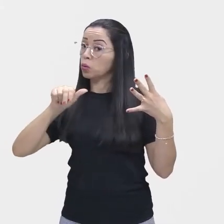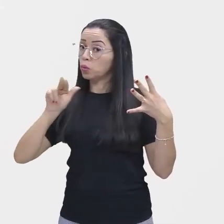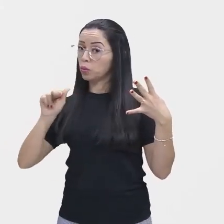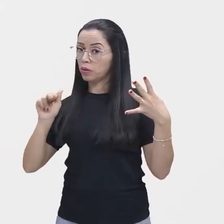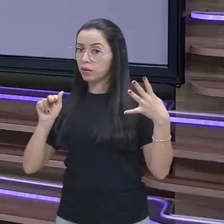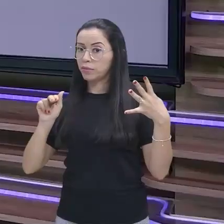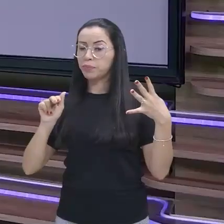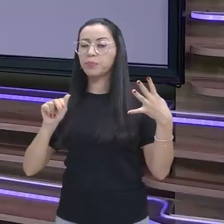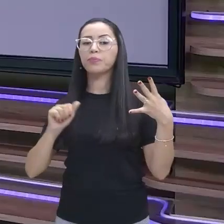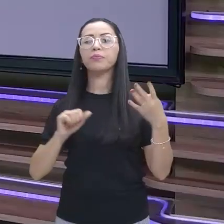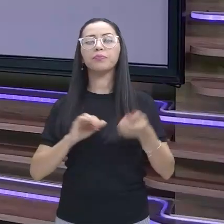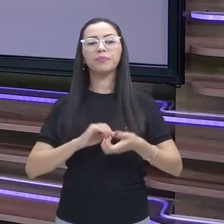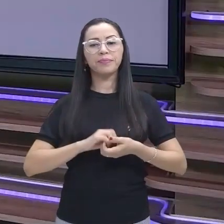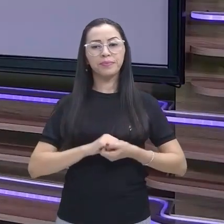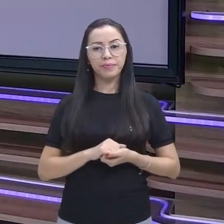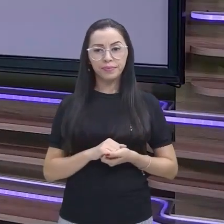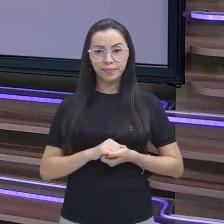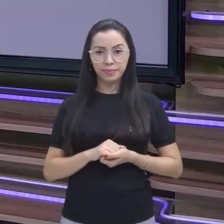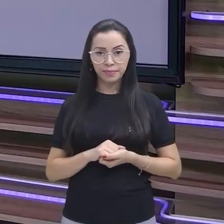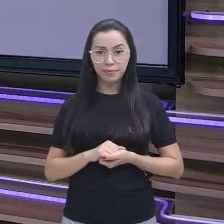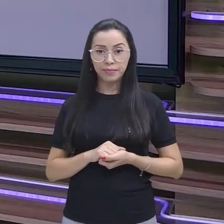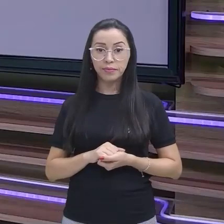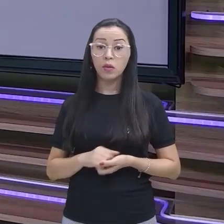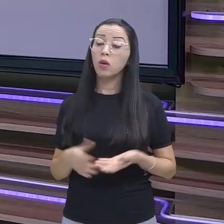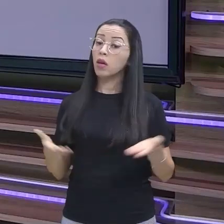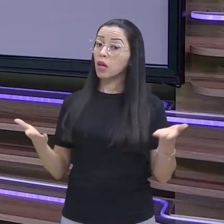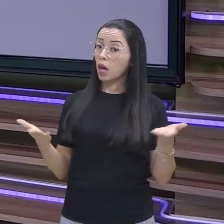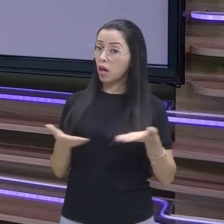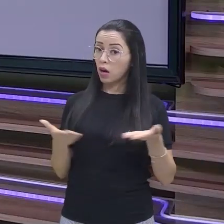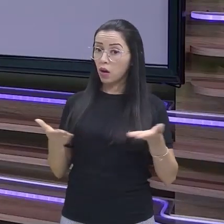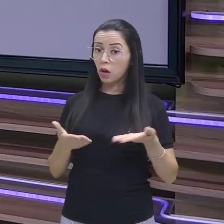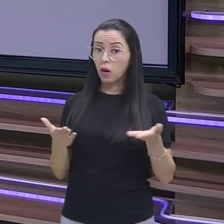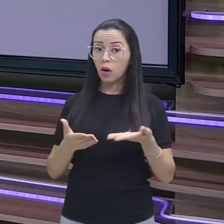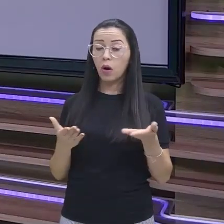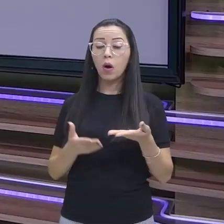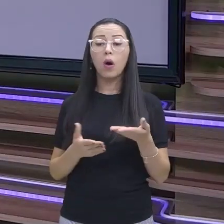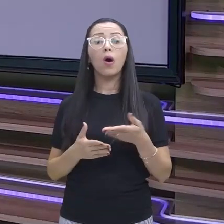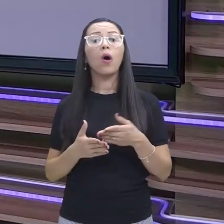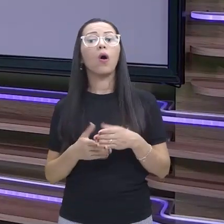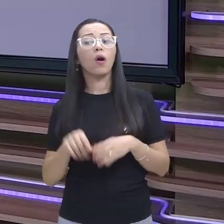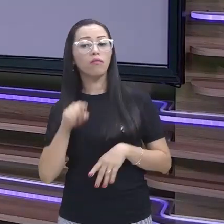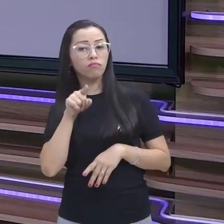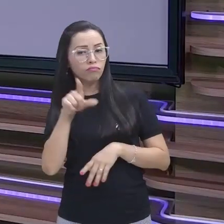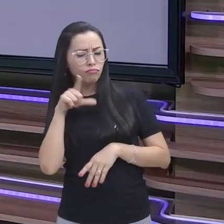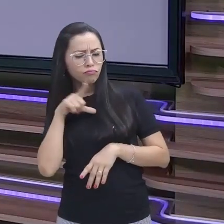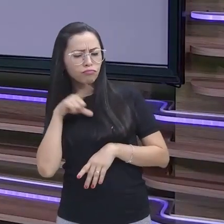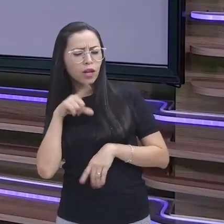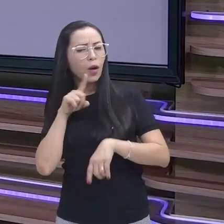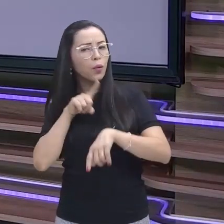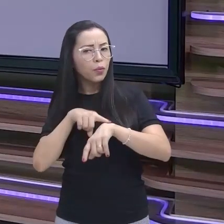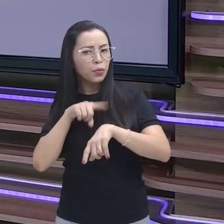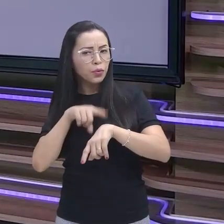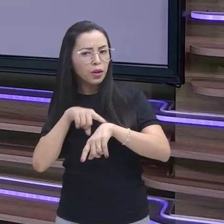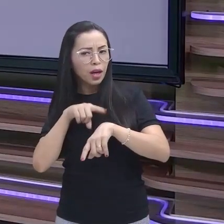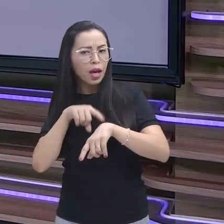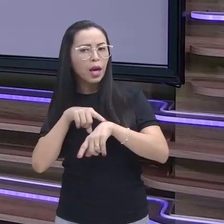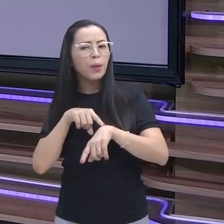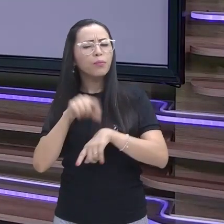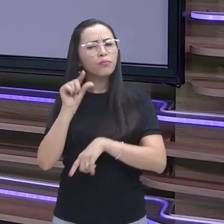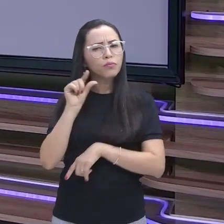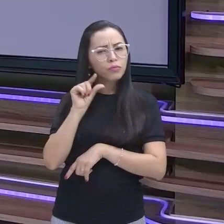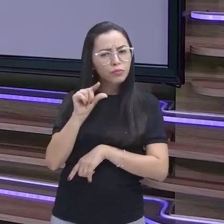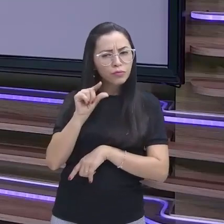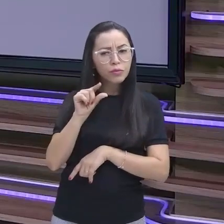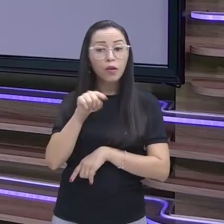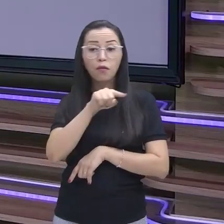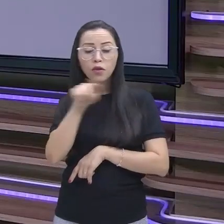outros. E agora você terá aí um tempinho para pensar e responder. Tenho